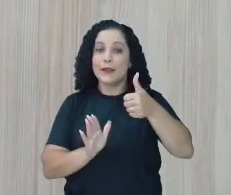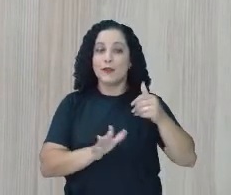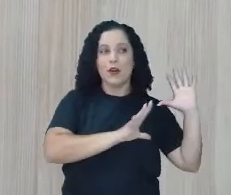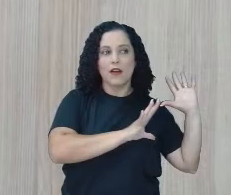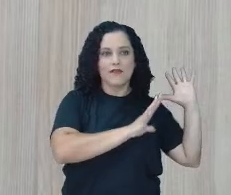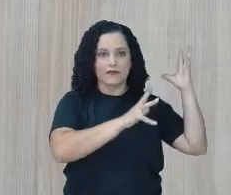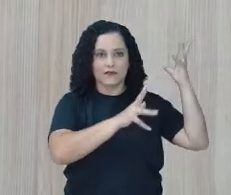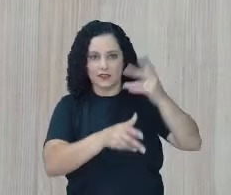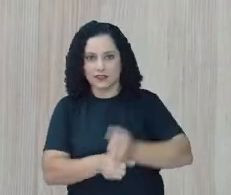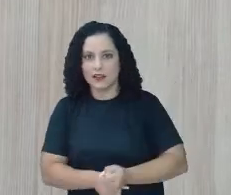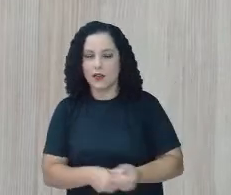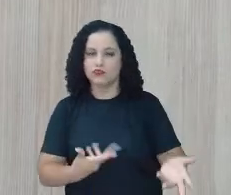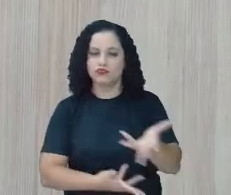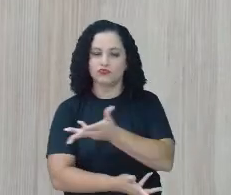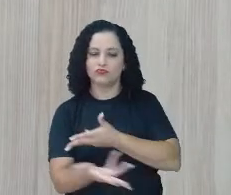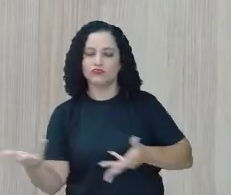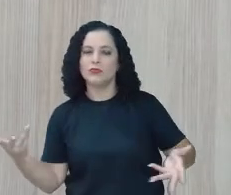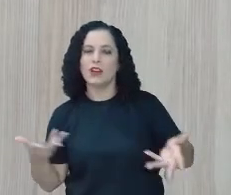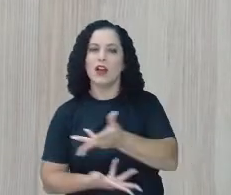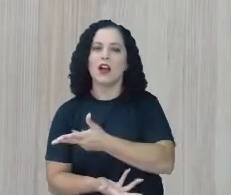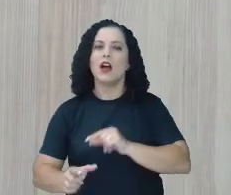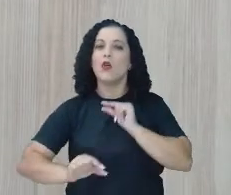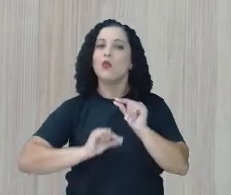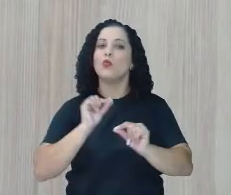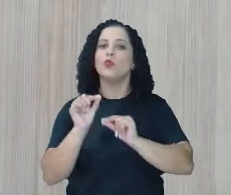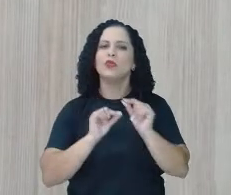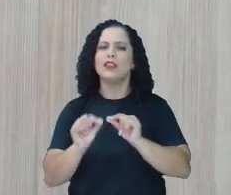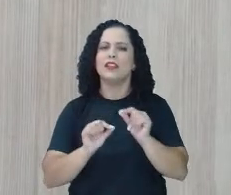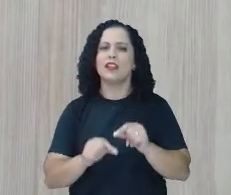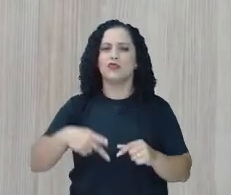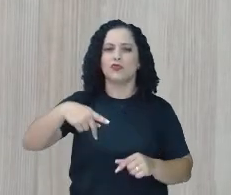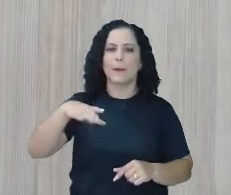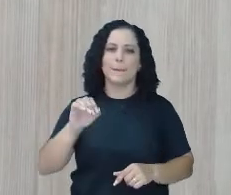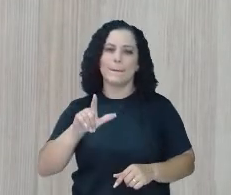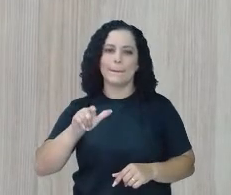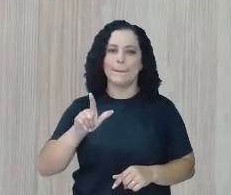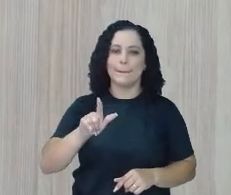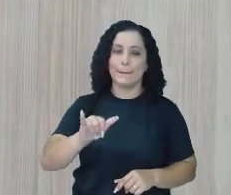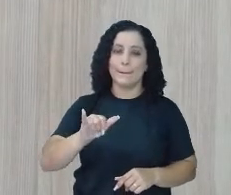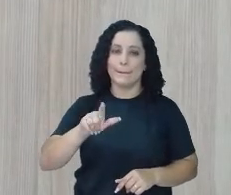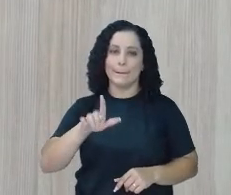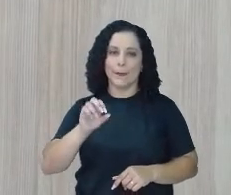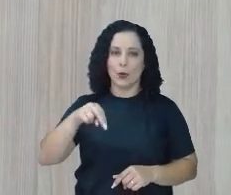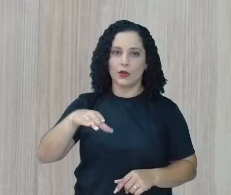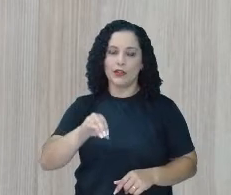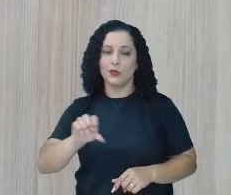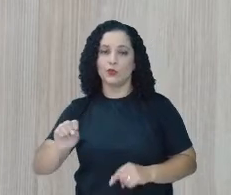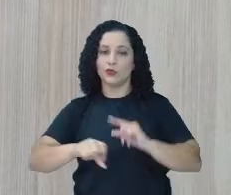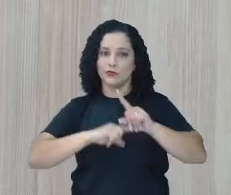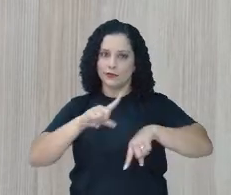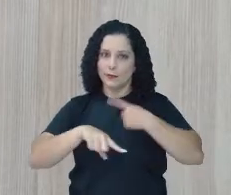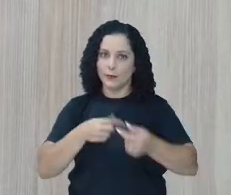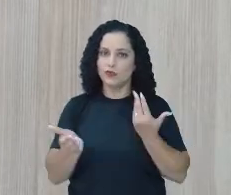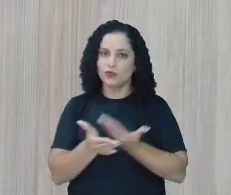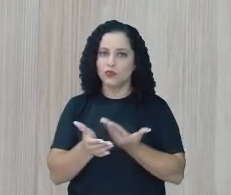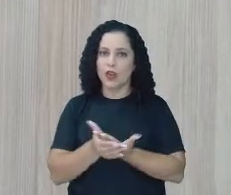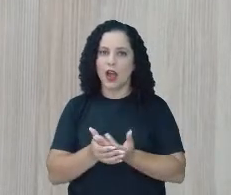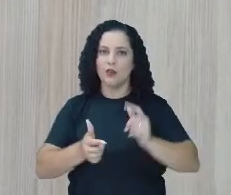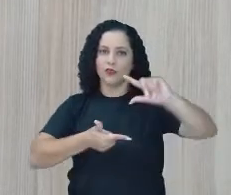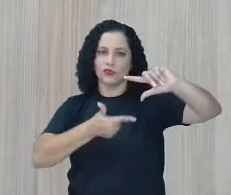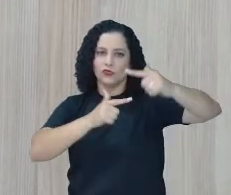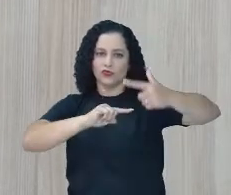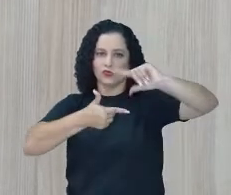com você, relacionado aos polígonos, né? Para depois a gente ir para os sólidos geométricos, certo?